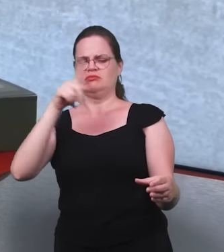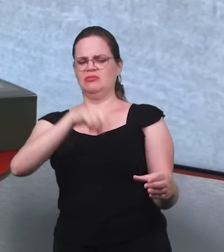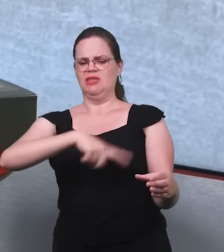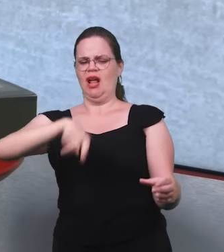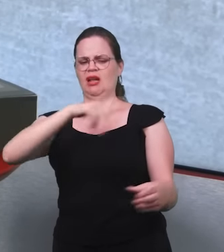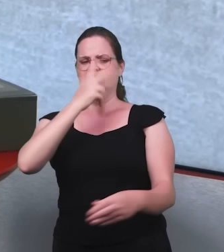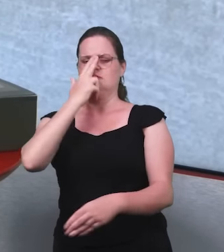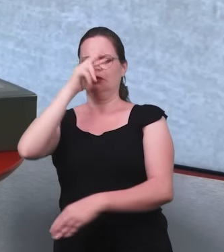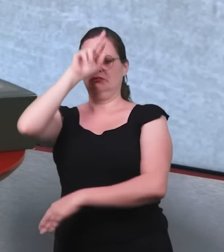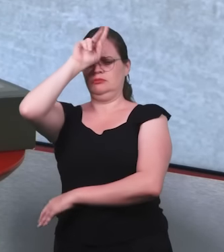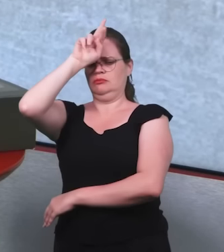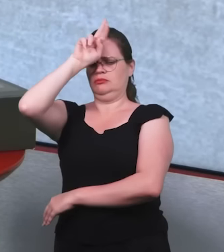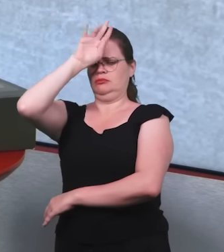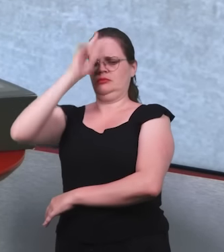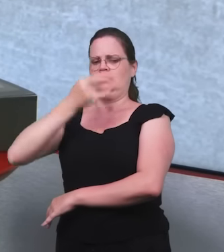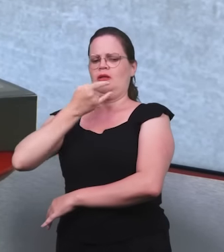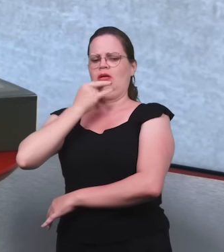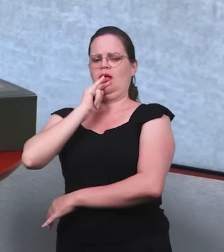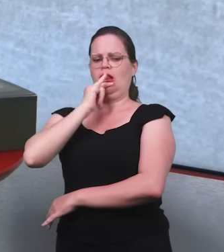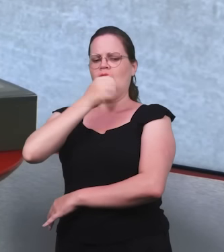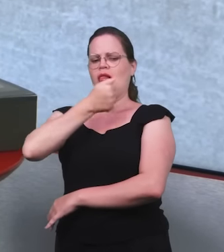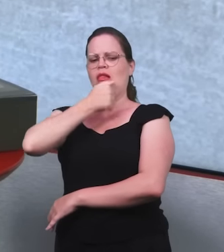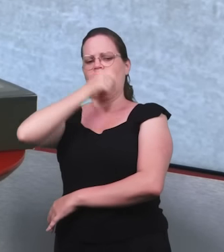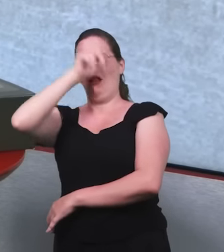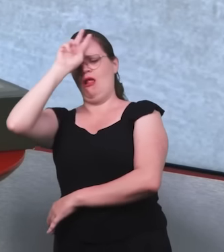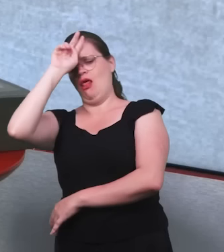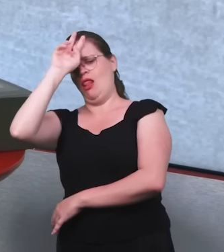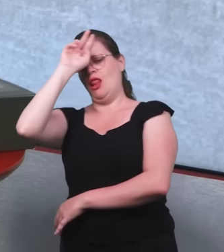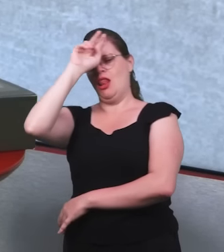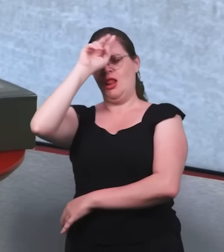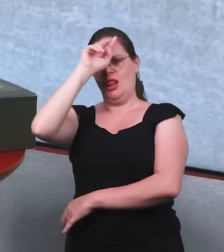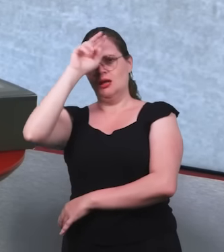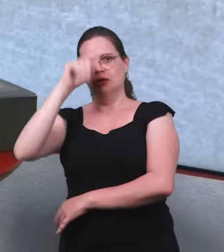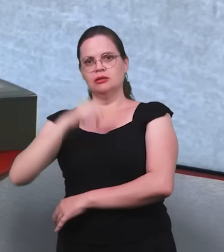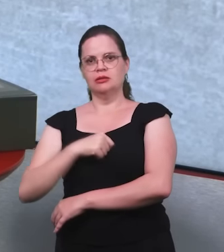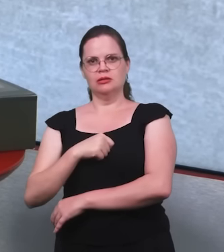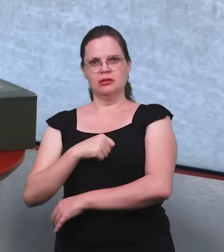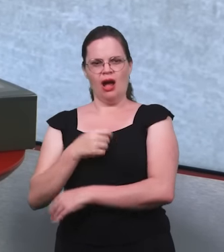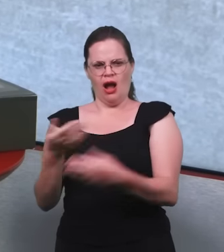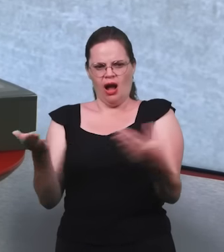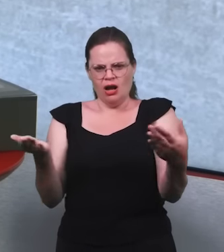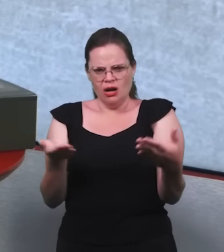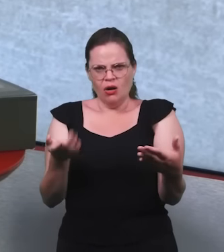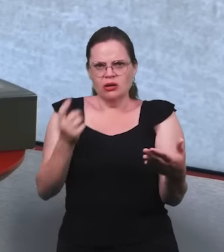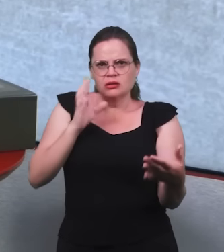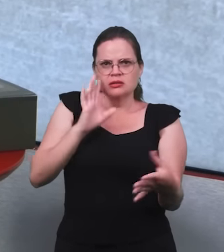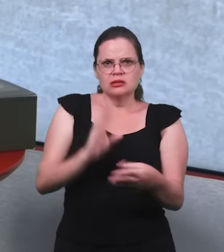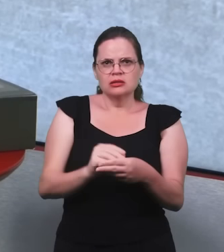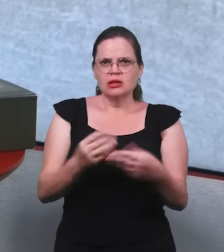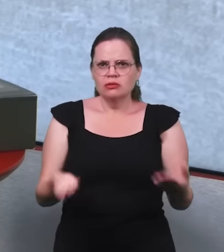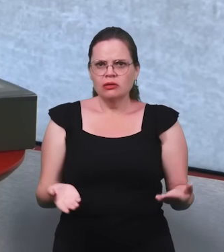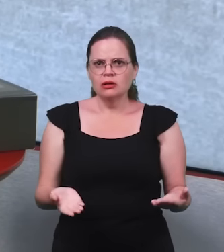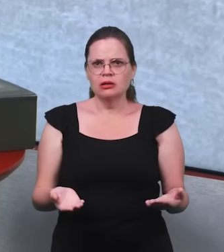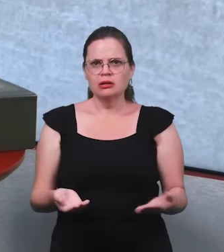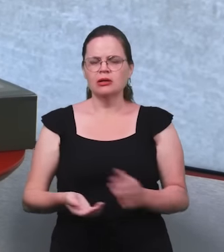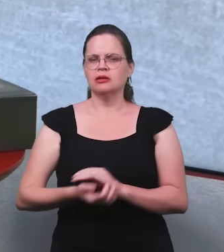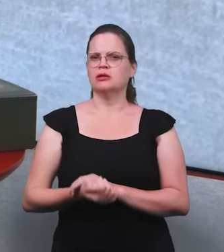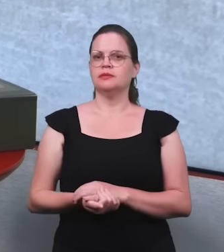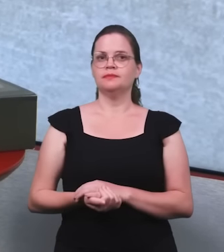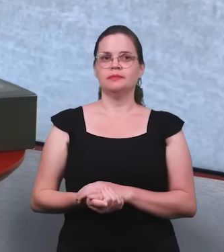estavam embriagados naquela hora, sendo aquela hora 1h da manhã. Então você vai concluir